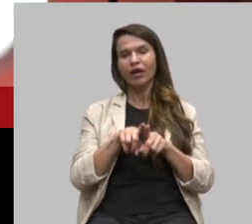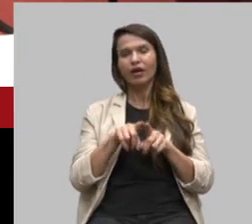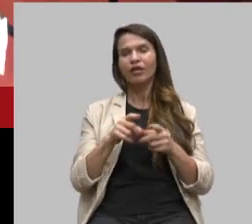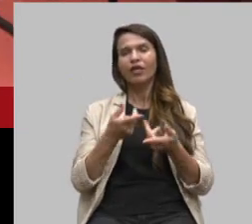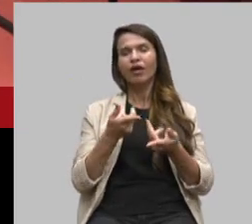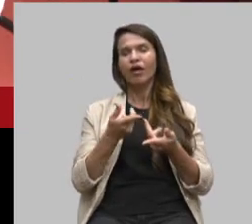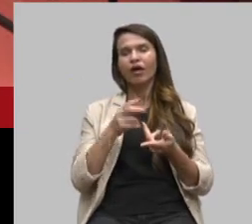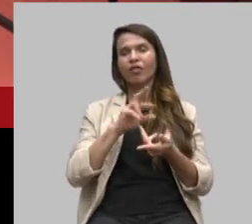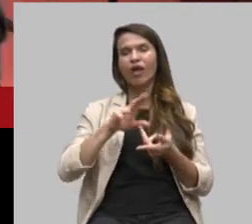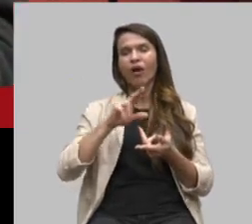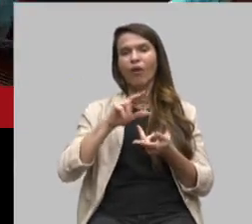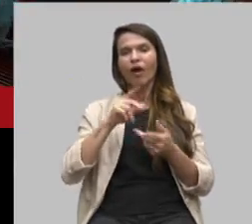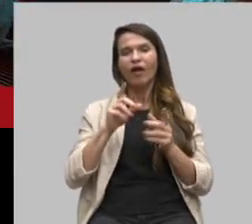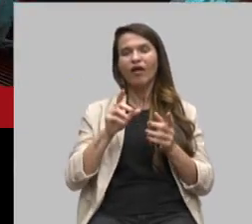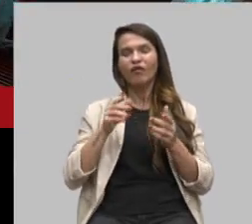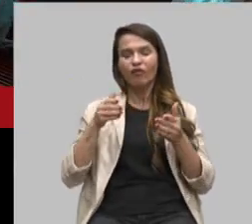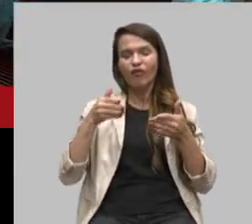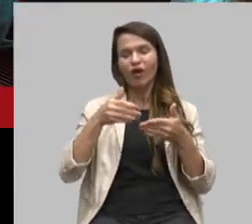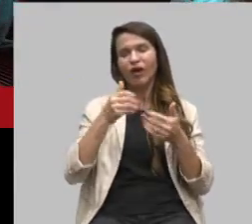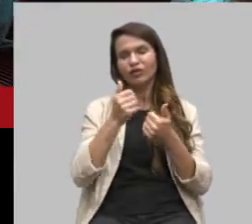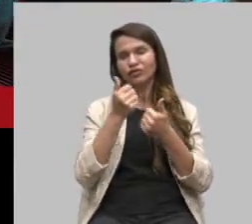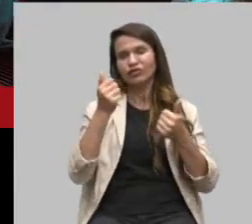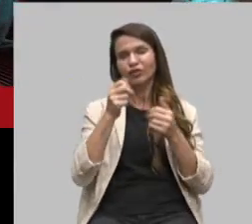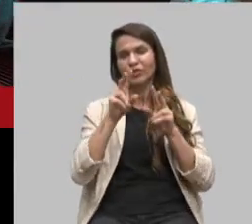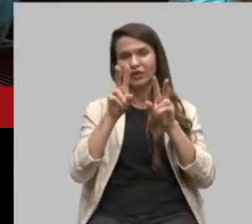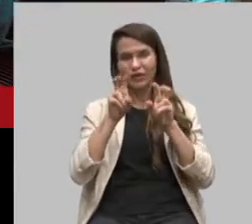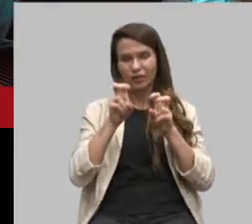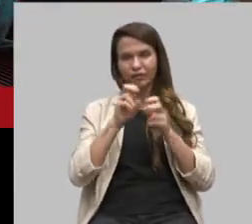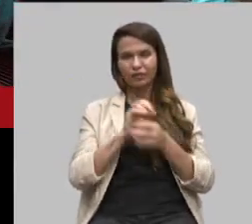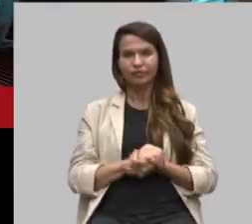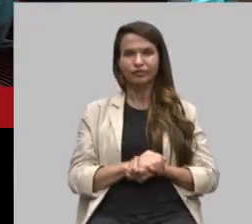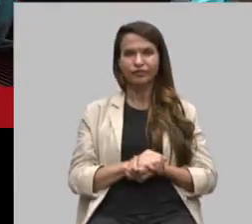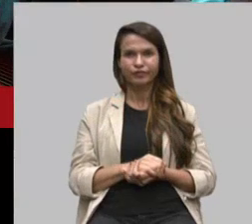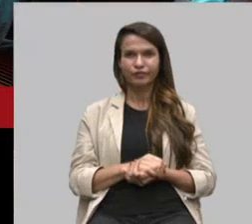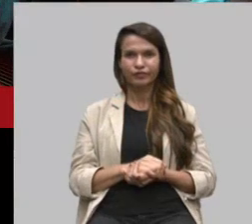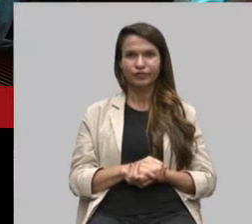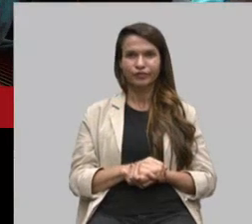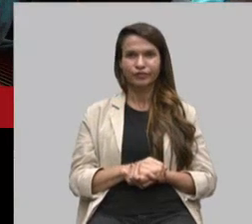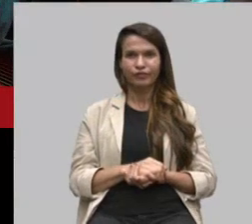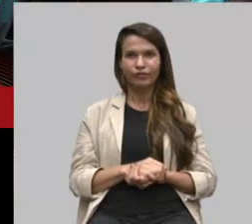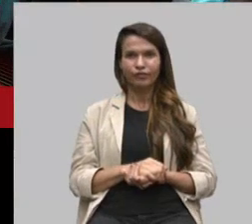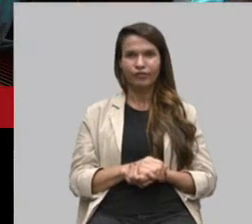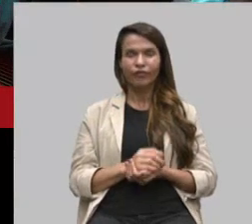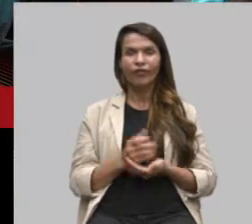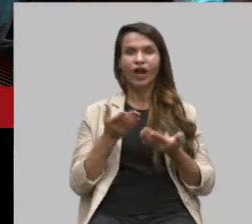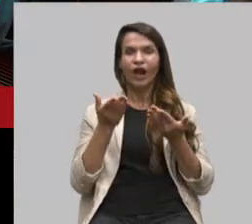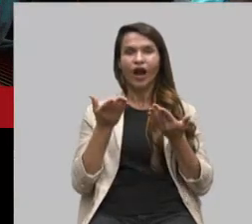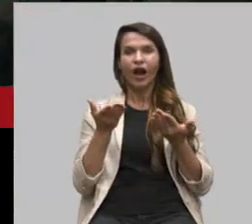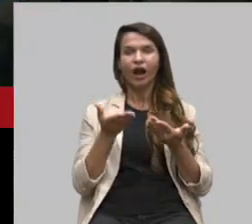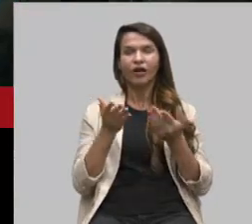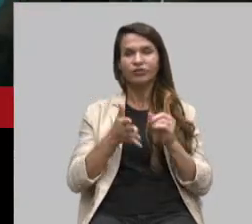no subtema Obrigada passo a palavra